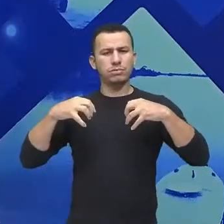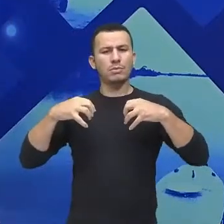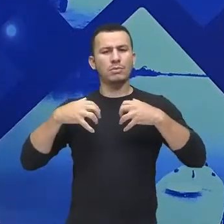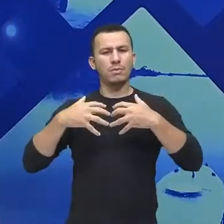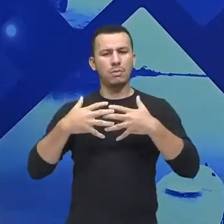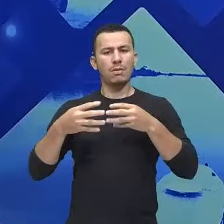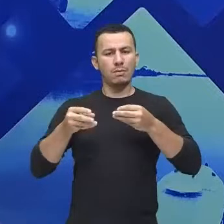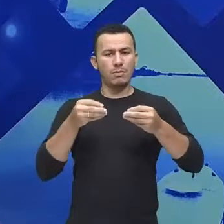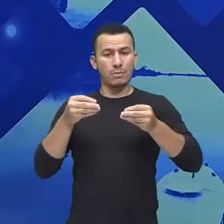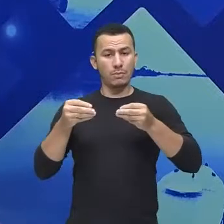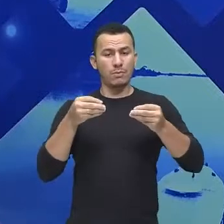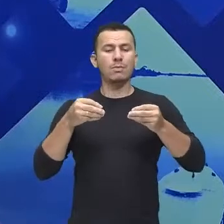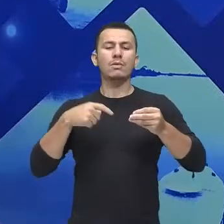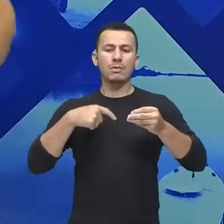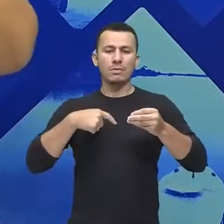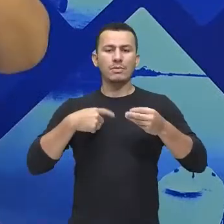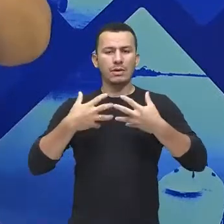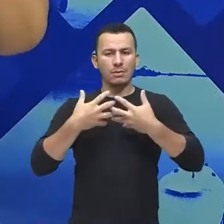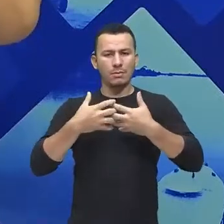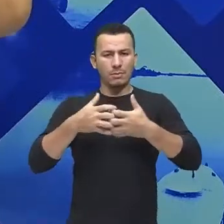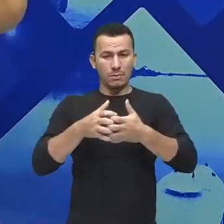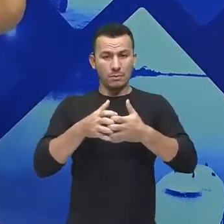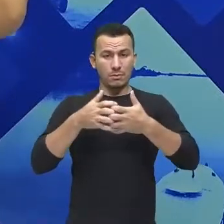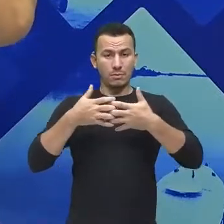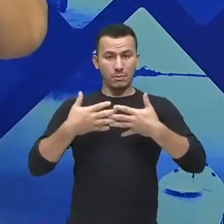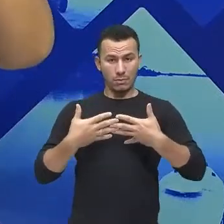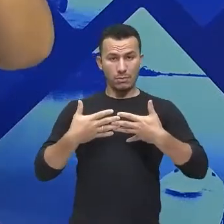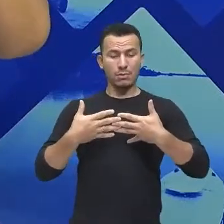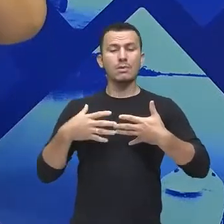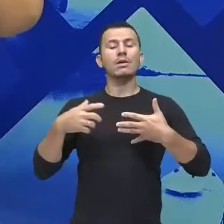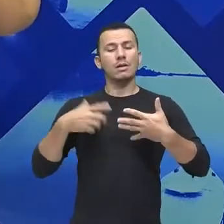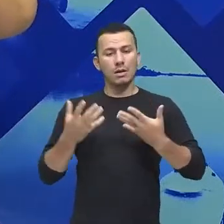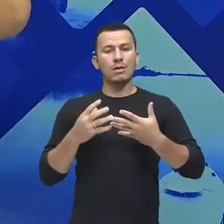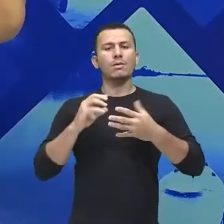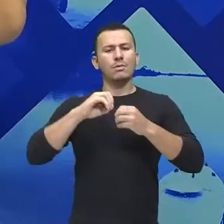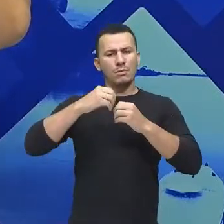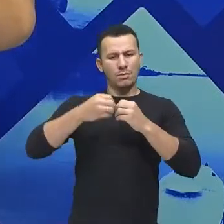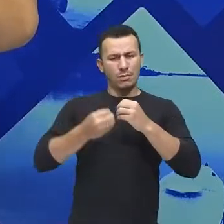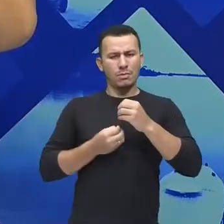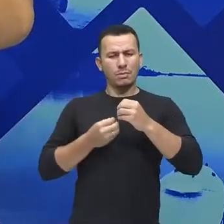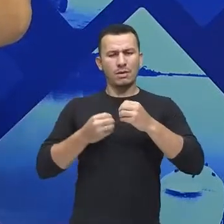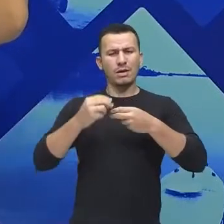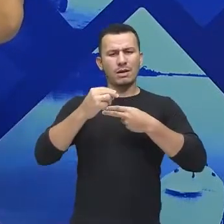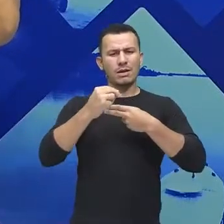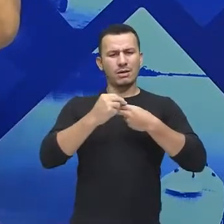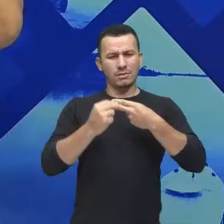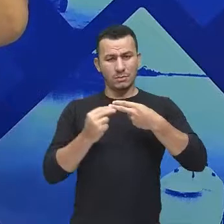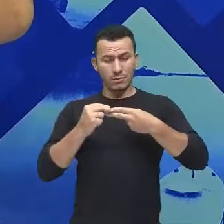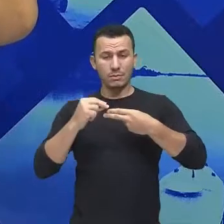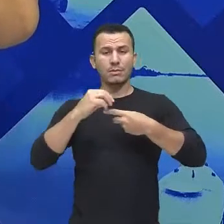relaxando, relaxando e esticando. E você vai ter essas enzimas, ó, deslizando uma